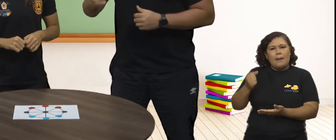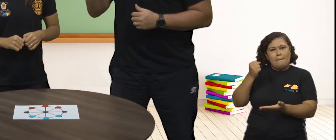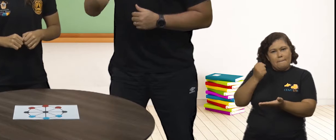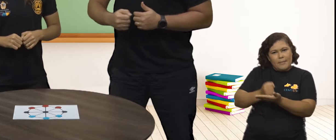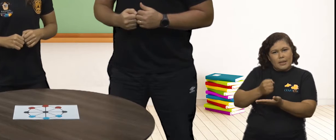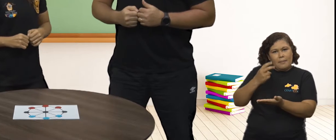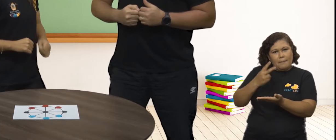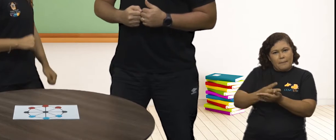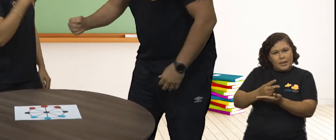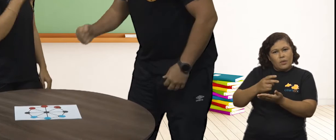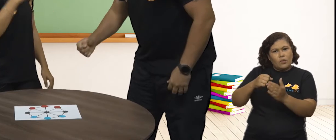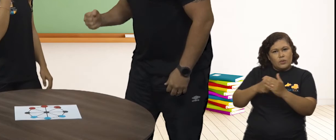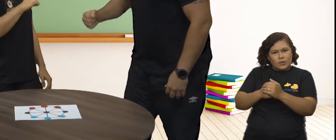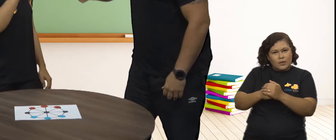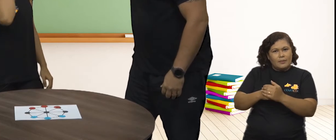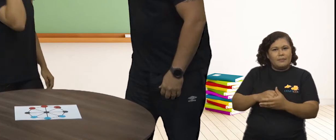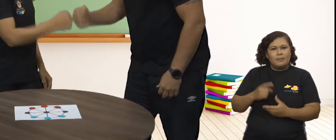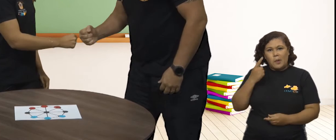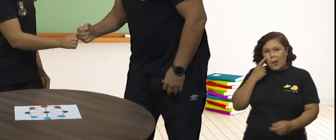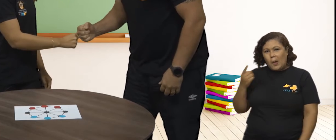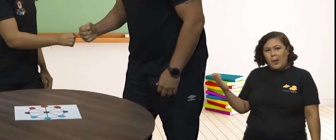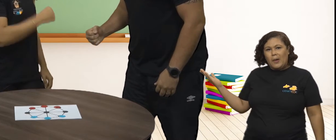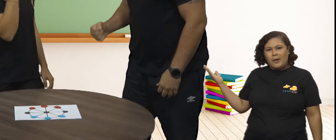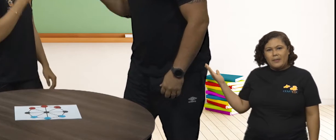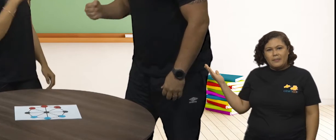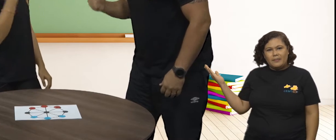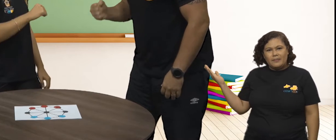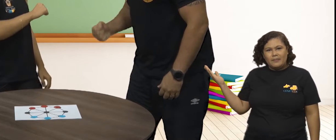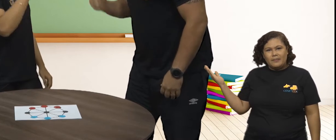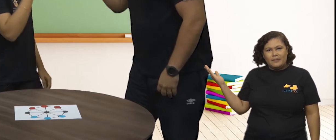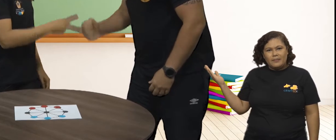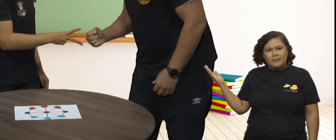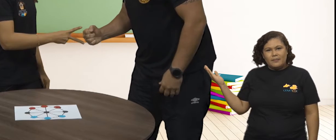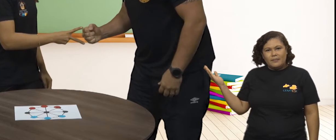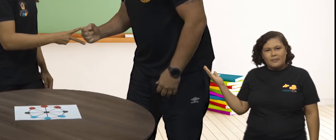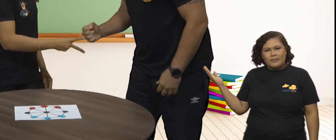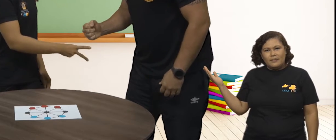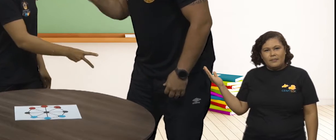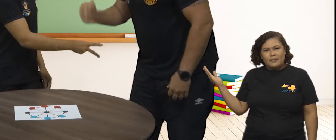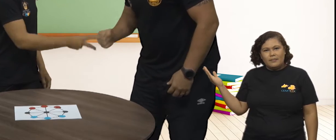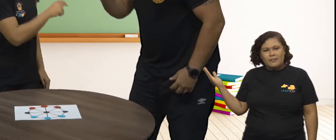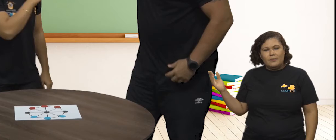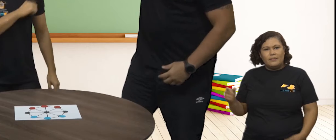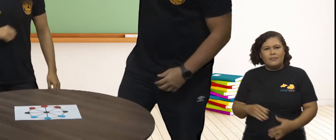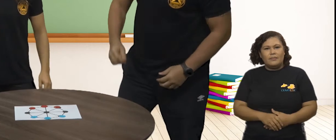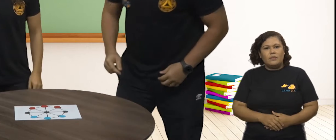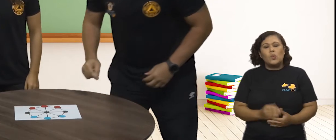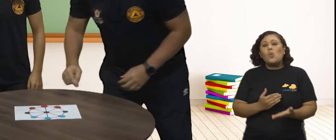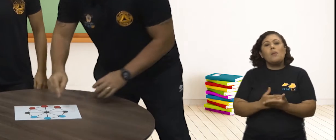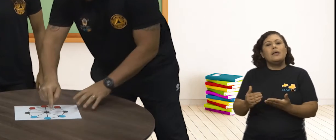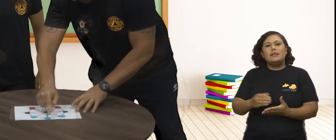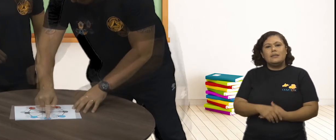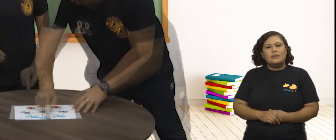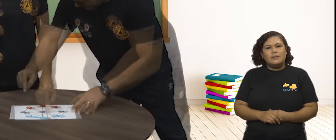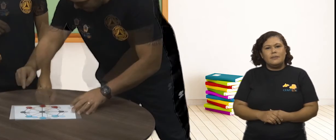tesoura. Combinado? Vamos lá. Pedra, papel, tesoura. Pedra, papel, tesoura. Vai,